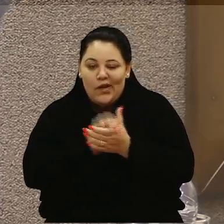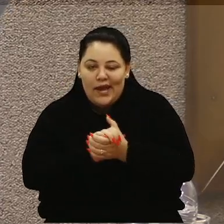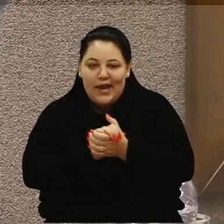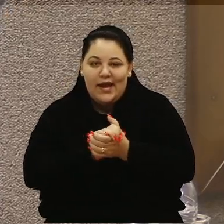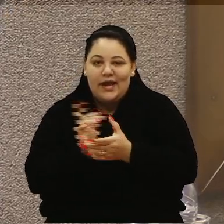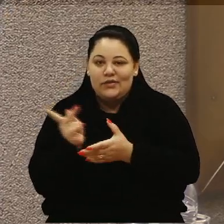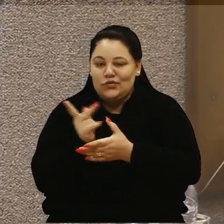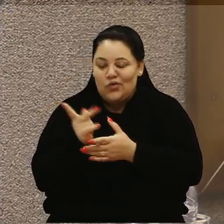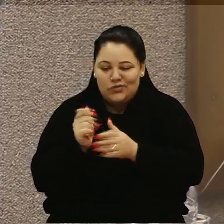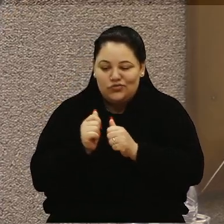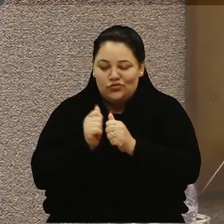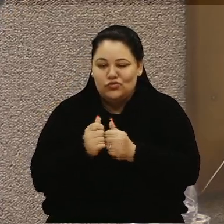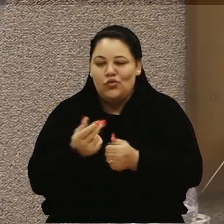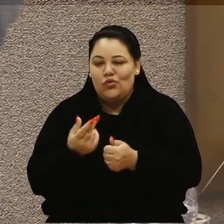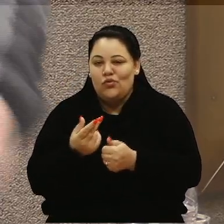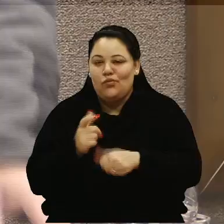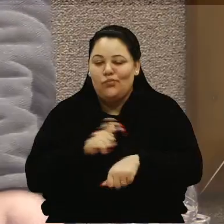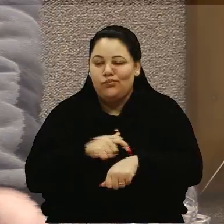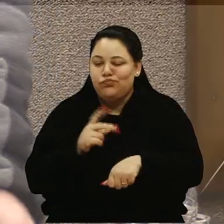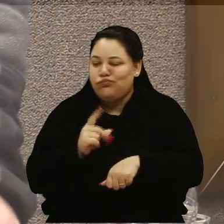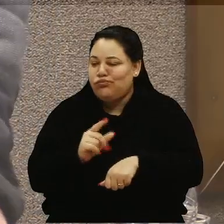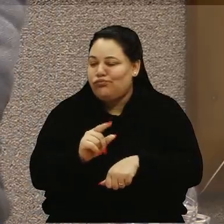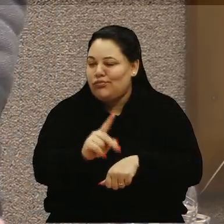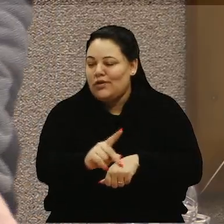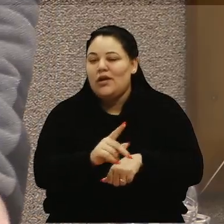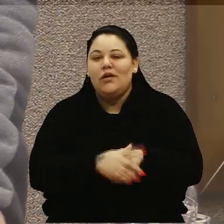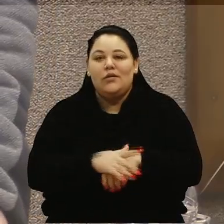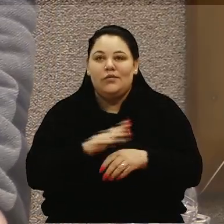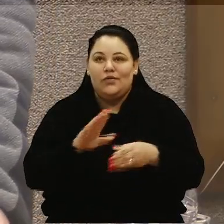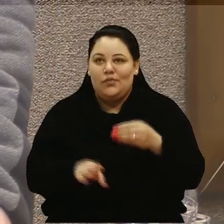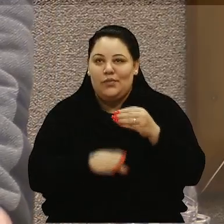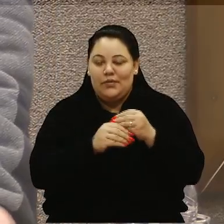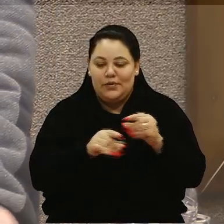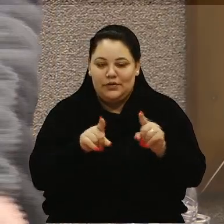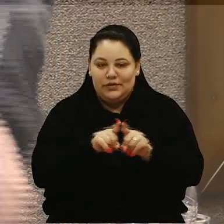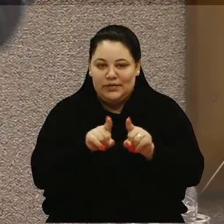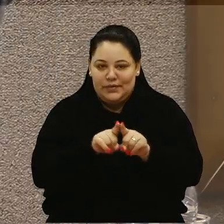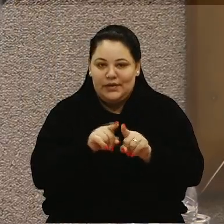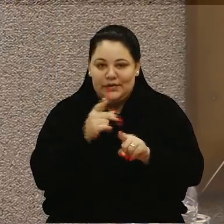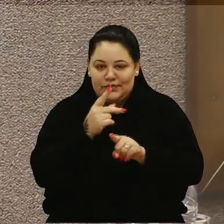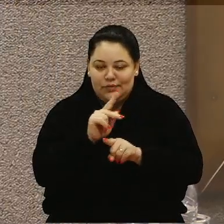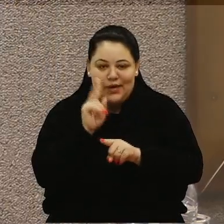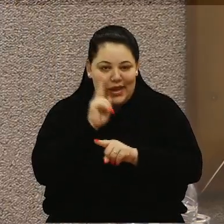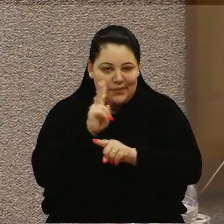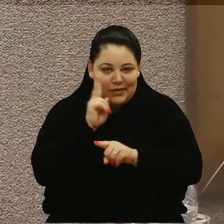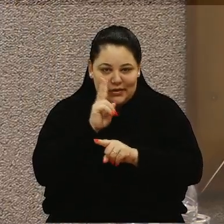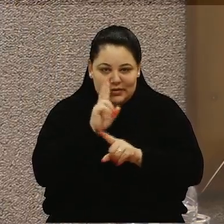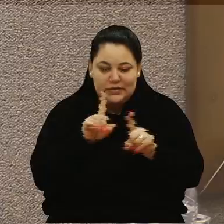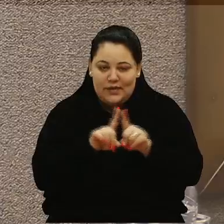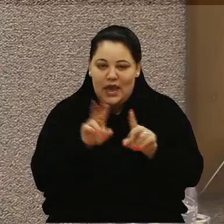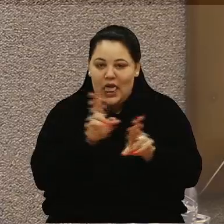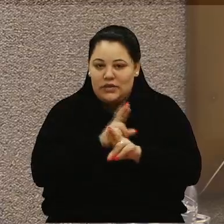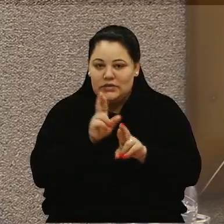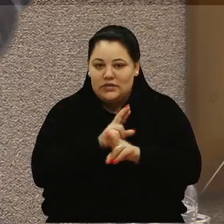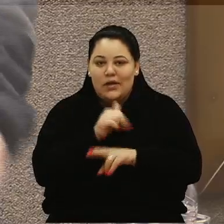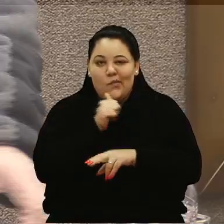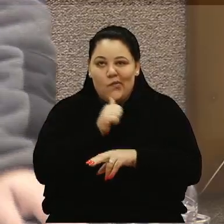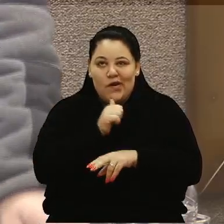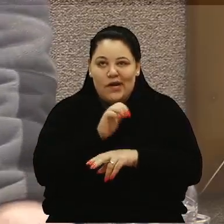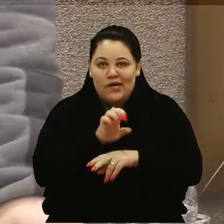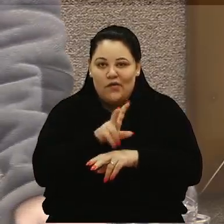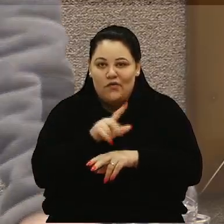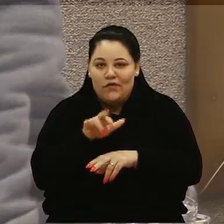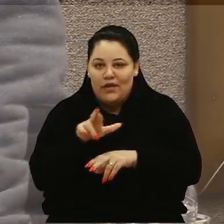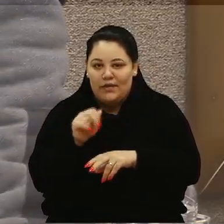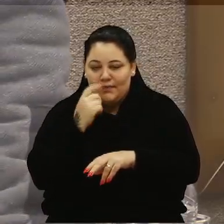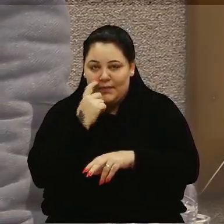muito tempo. Então, me somo também e lhe cumprimento pela lembrança com relação a dona Elvira. Obrigado, vereador. Agradecer